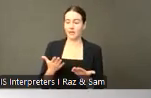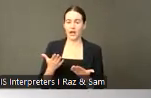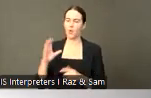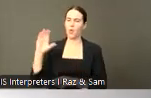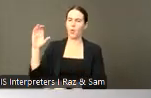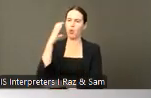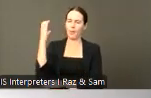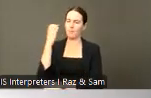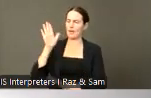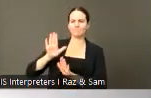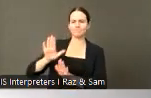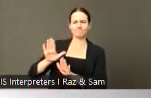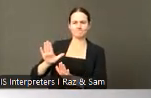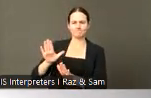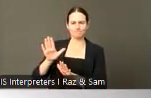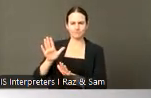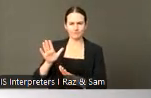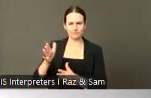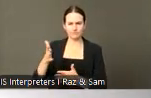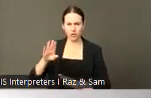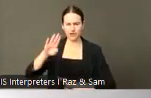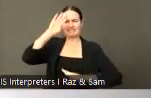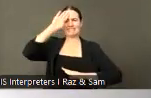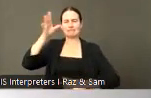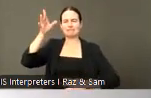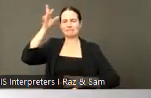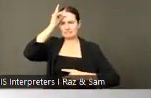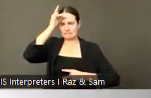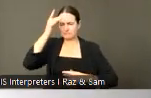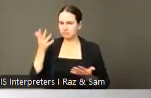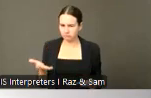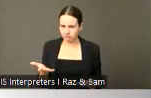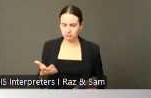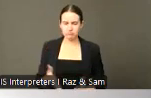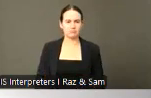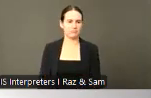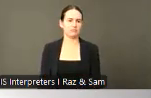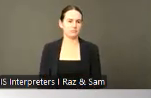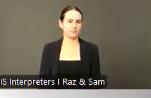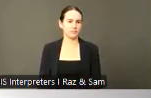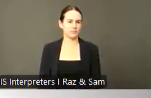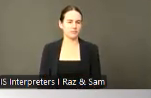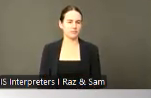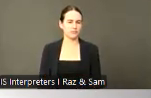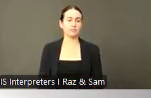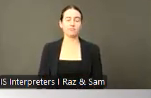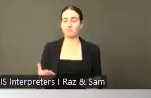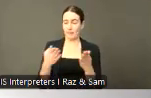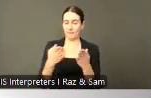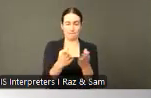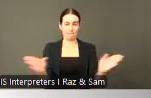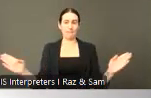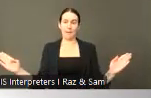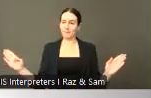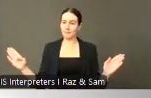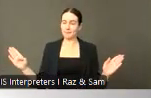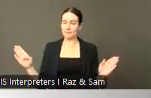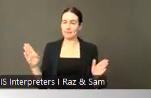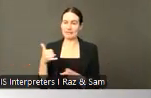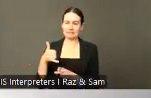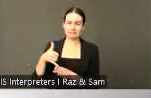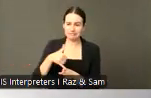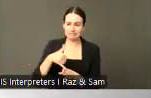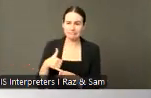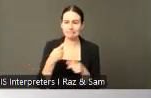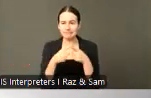temos na Colômbia? Identificamos a questão da informação e de sua disseminação como uma questão